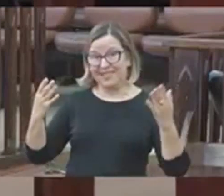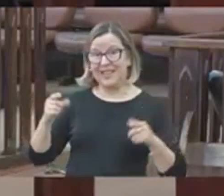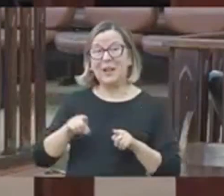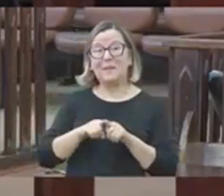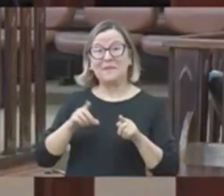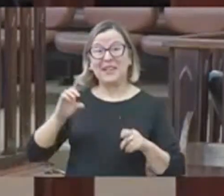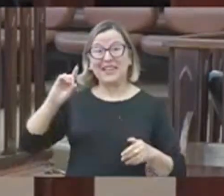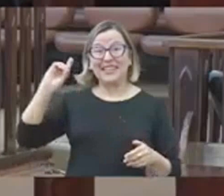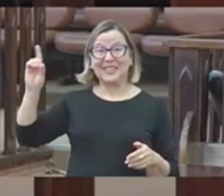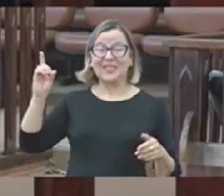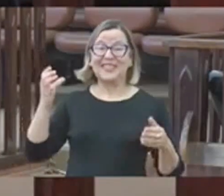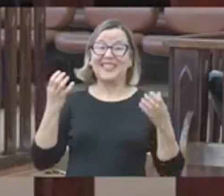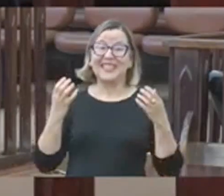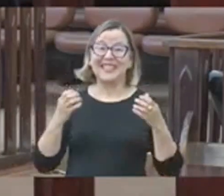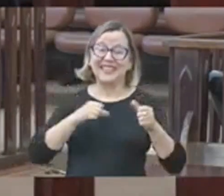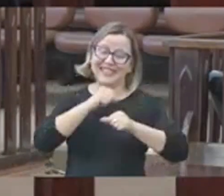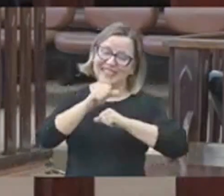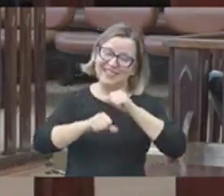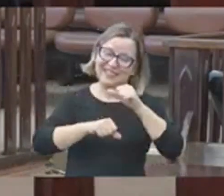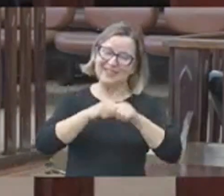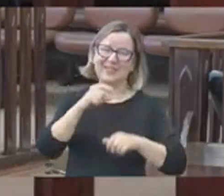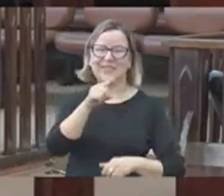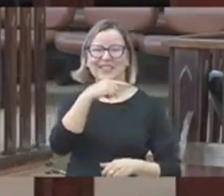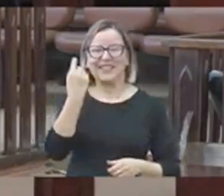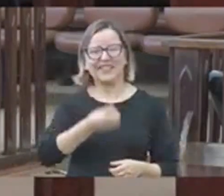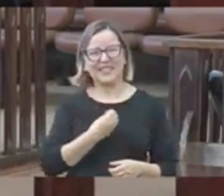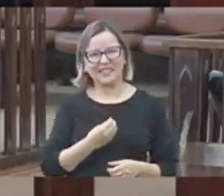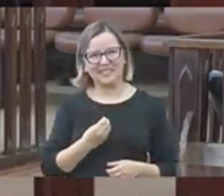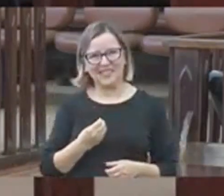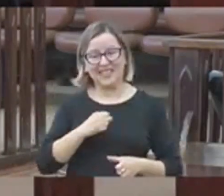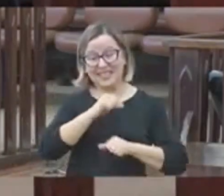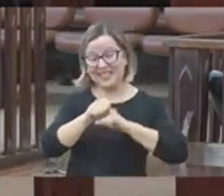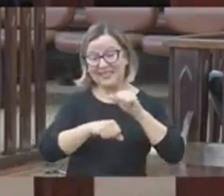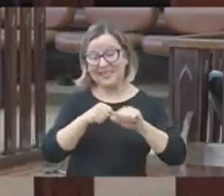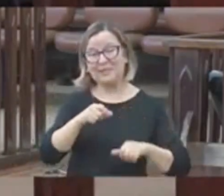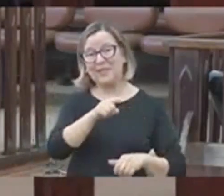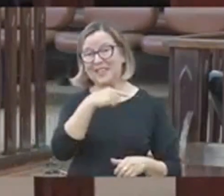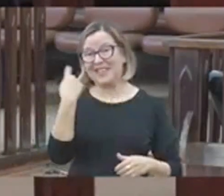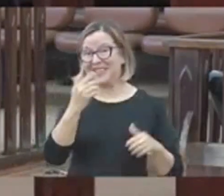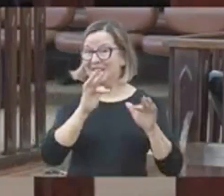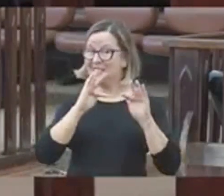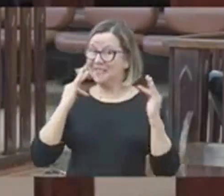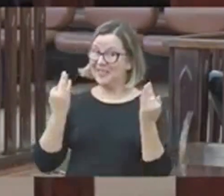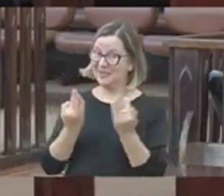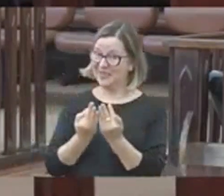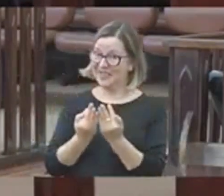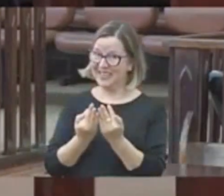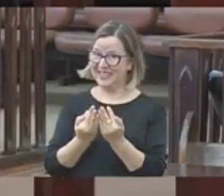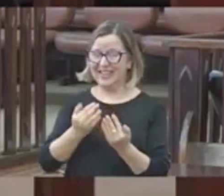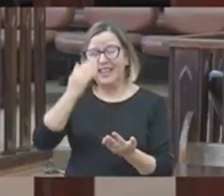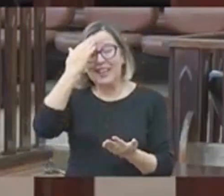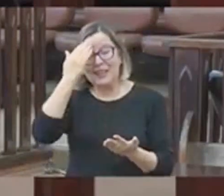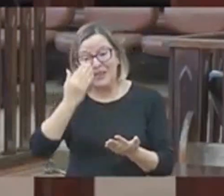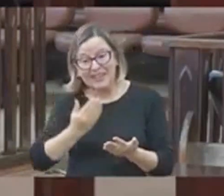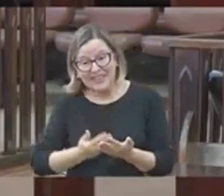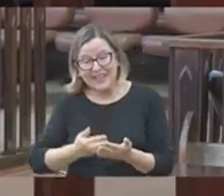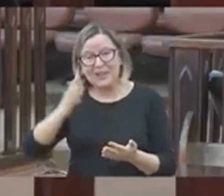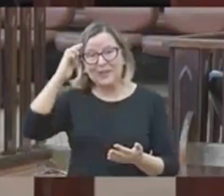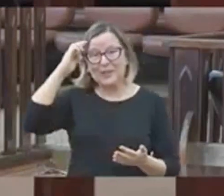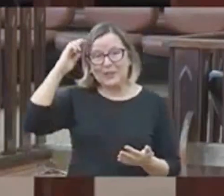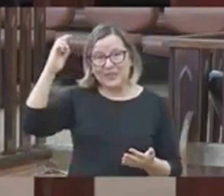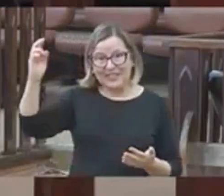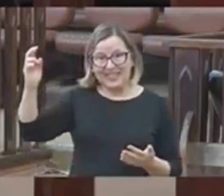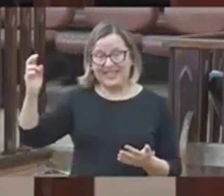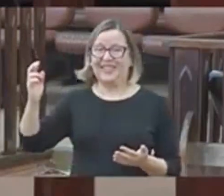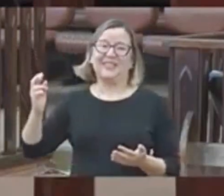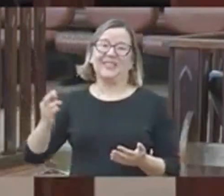nossa vida. Deus quer restaurar a nossa família. E eu creio que o Senhor tem muito a falar conosco sobre